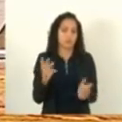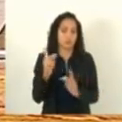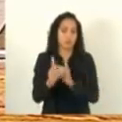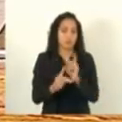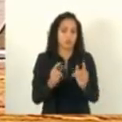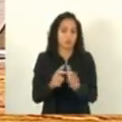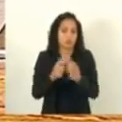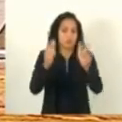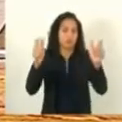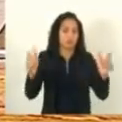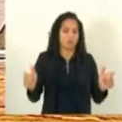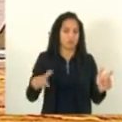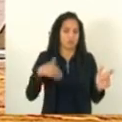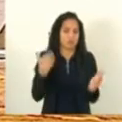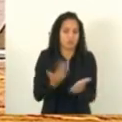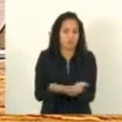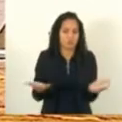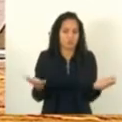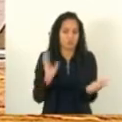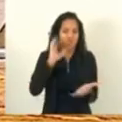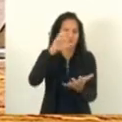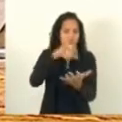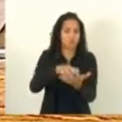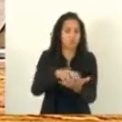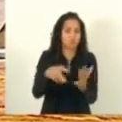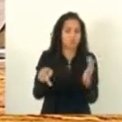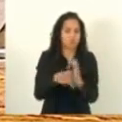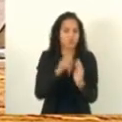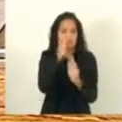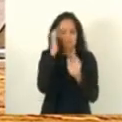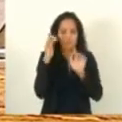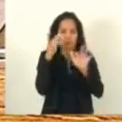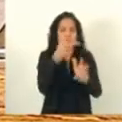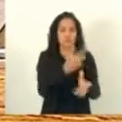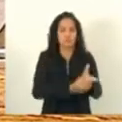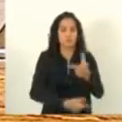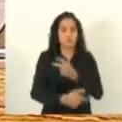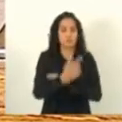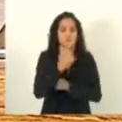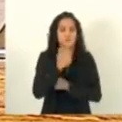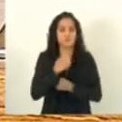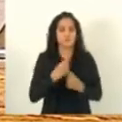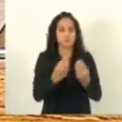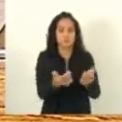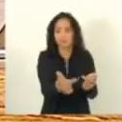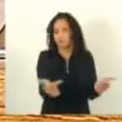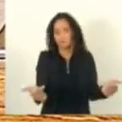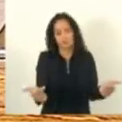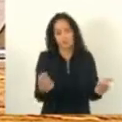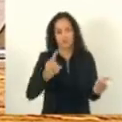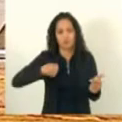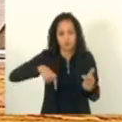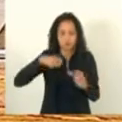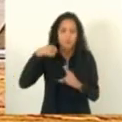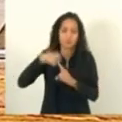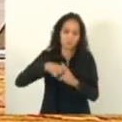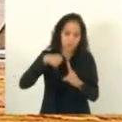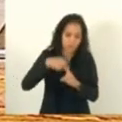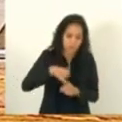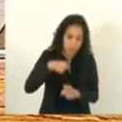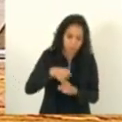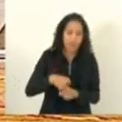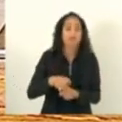população que tem, não tenha até hoje um hemocentro. Nós vamos continuar brigando, lutando para que Vila Velha tenha